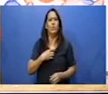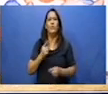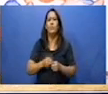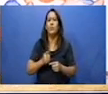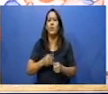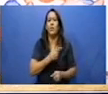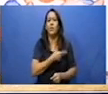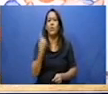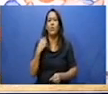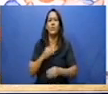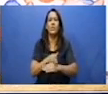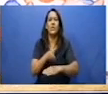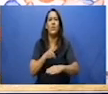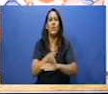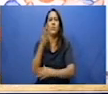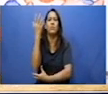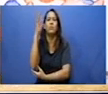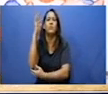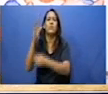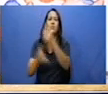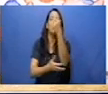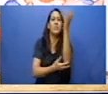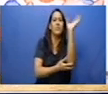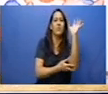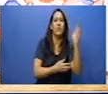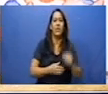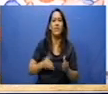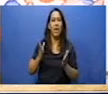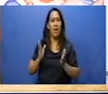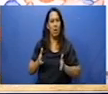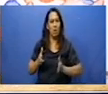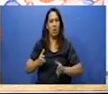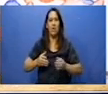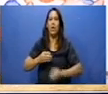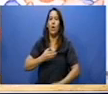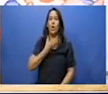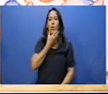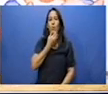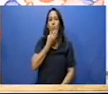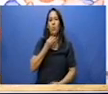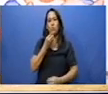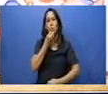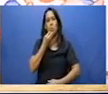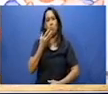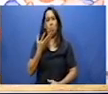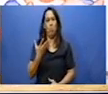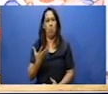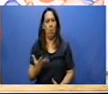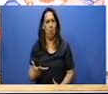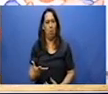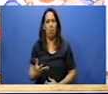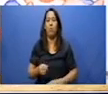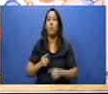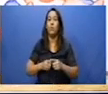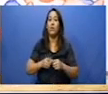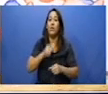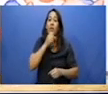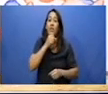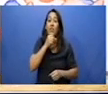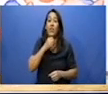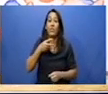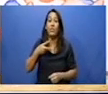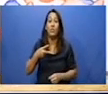mas agora o lobo virou um mocinho famoso. Ele faz visitas frequentes à vovó Vermelho, 82, e nos